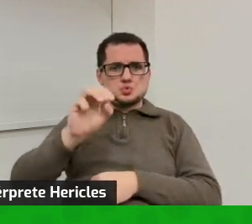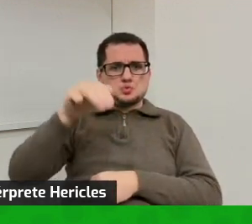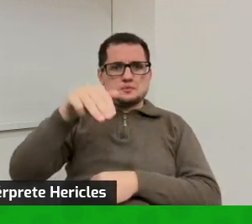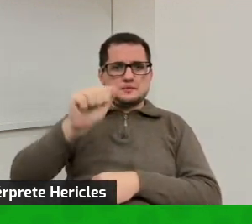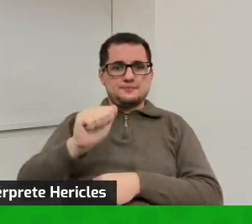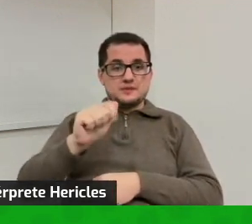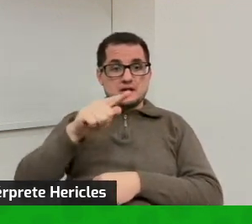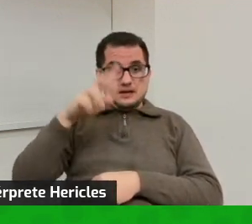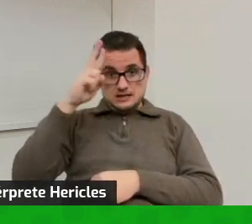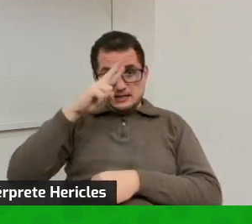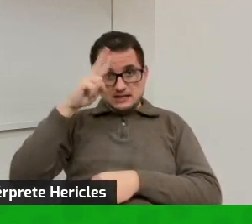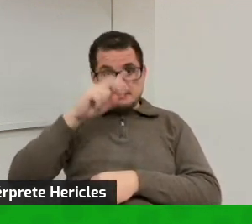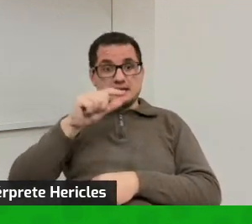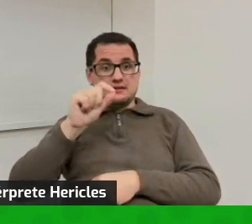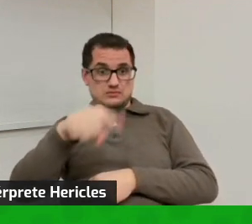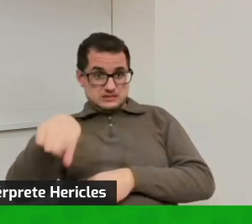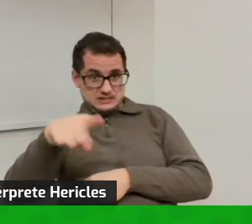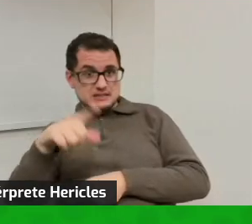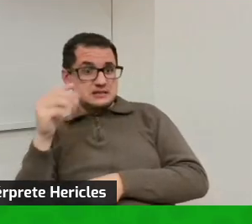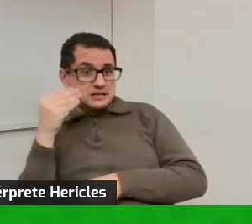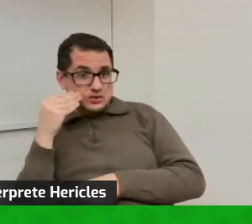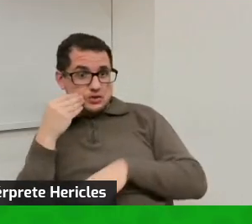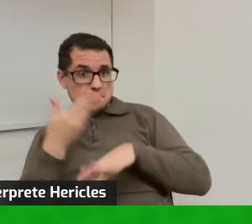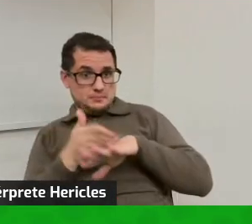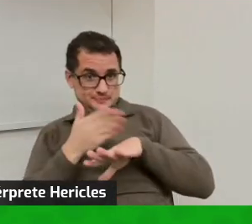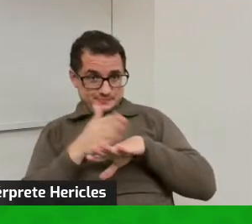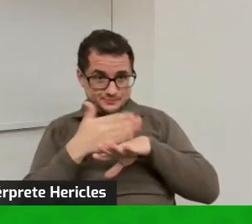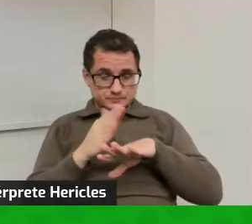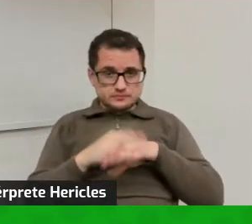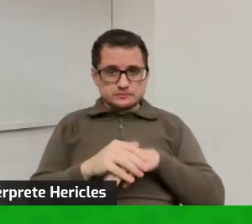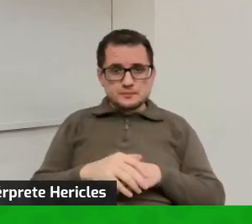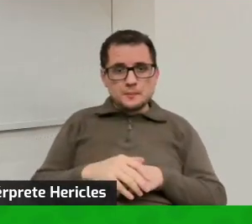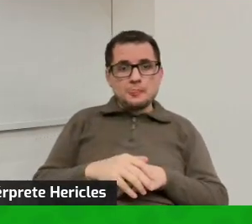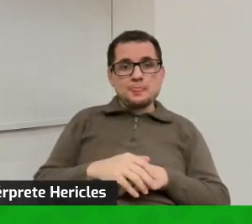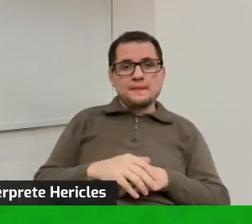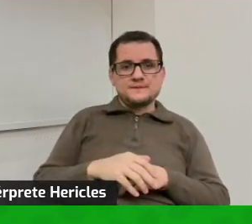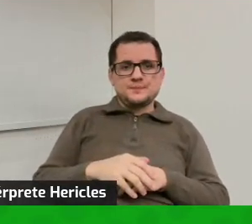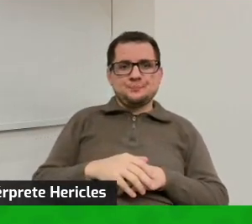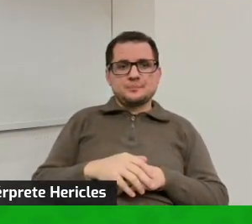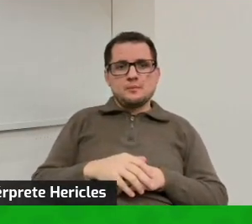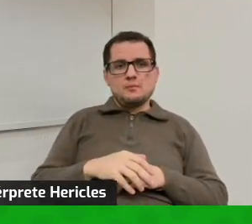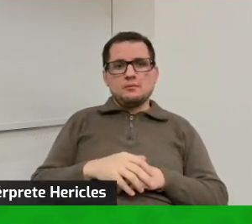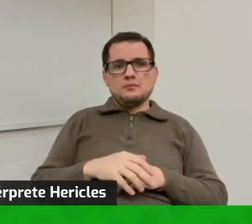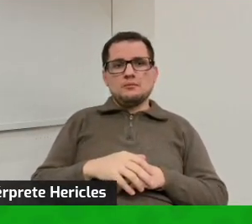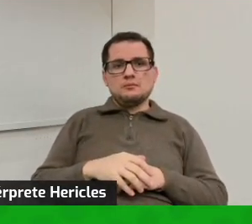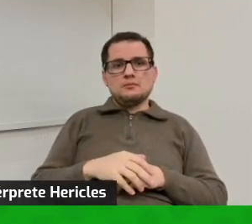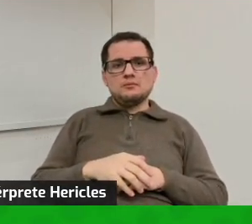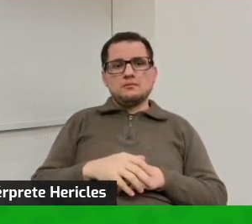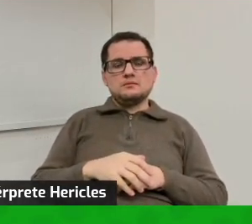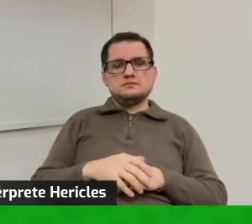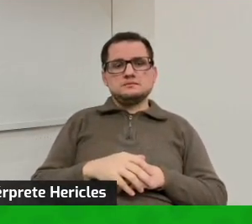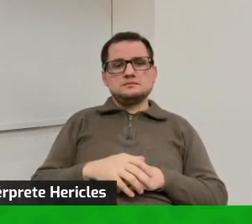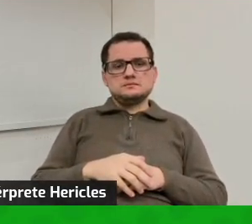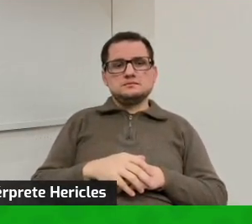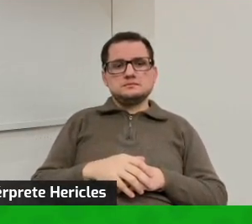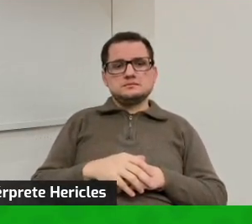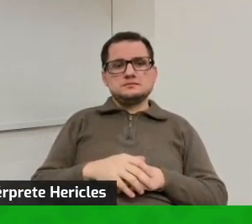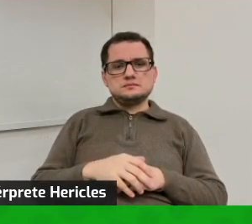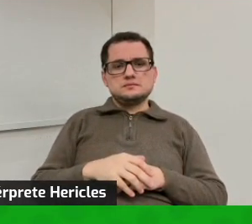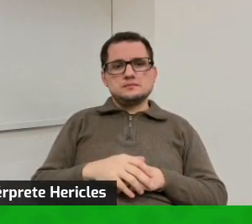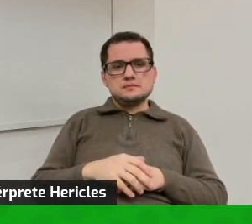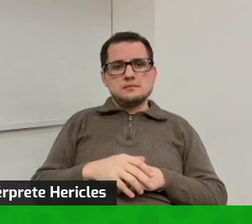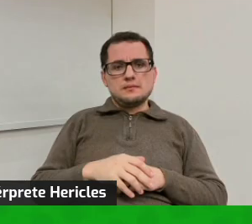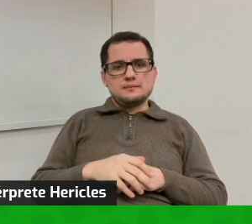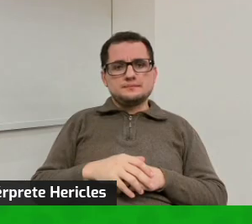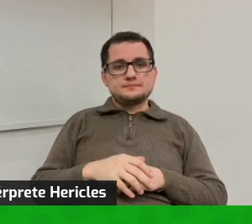quem fez a prática e tudo mais, o símbolo que determina uma função dentro do Excel, né, é o